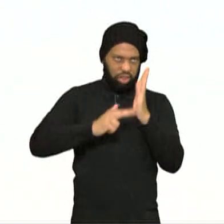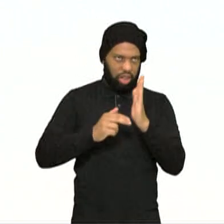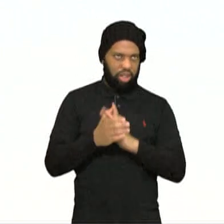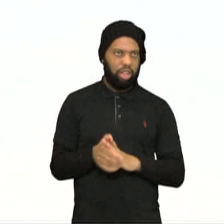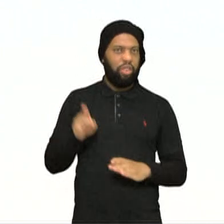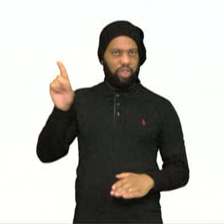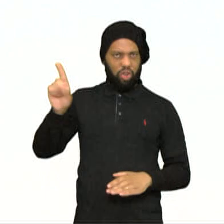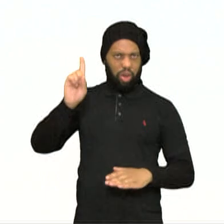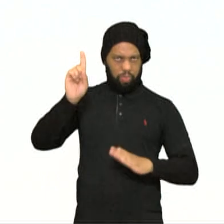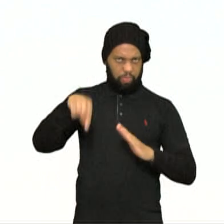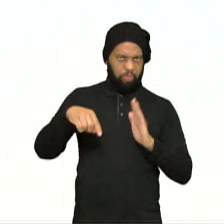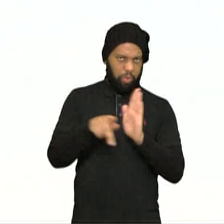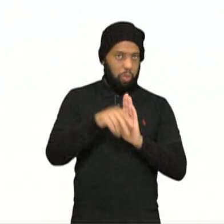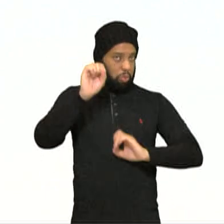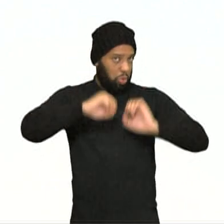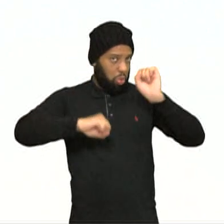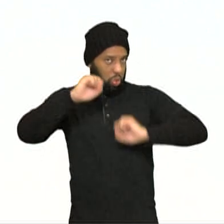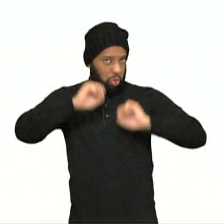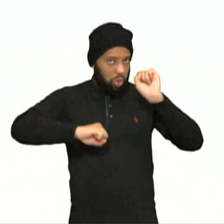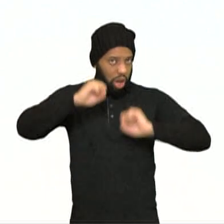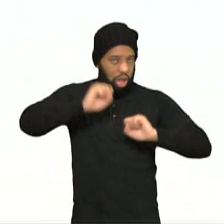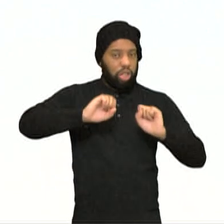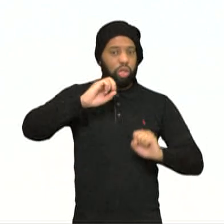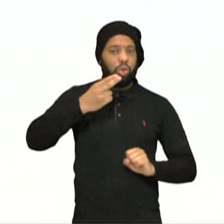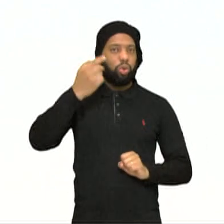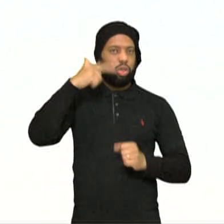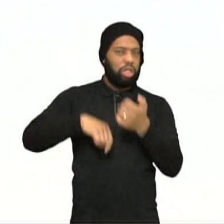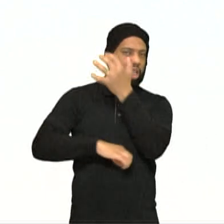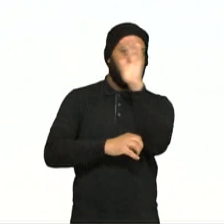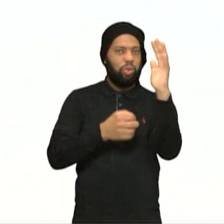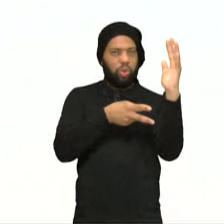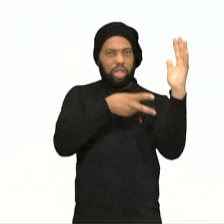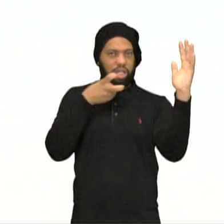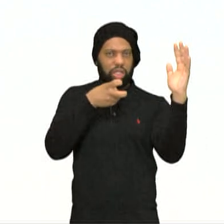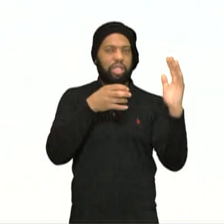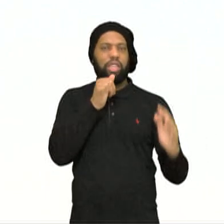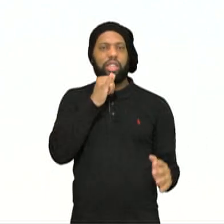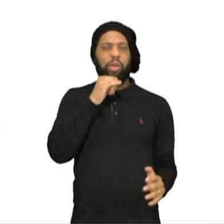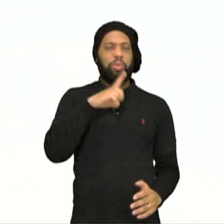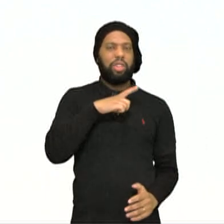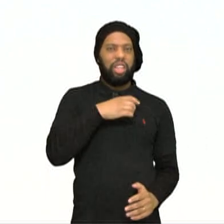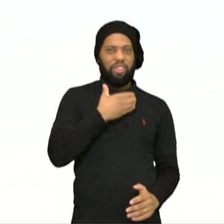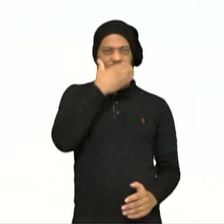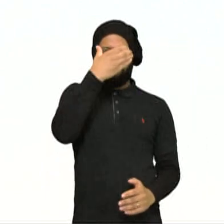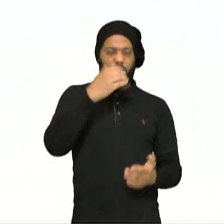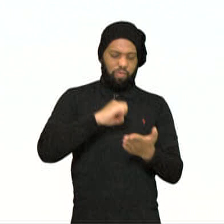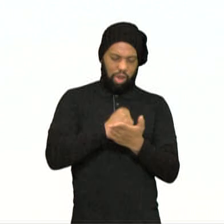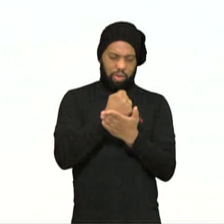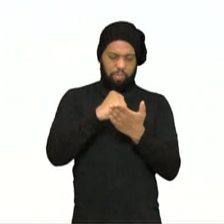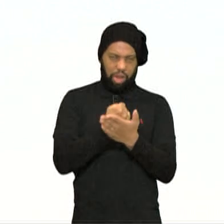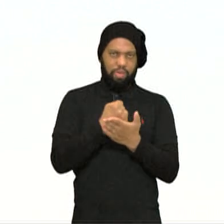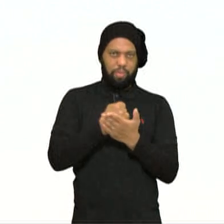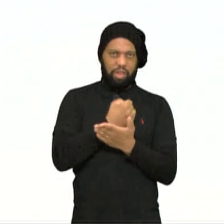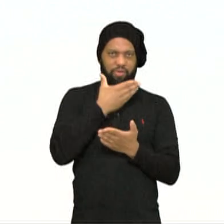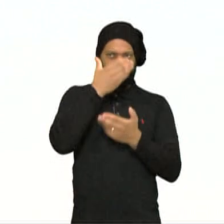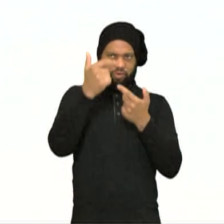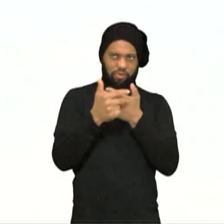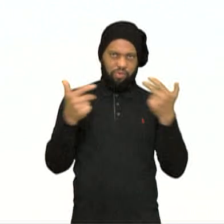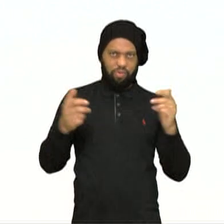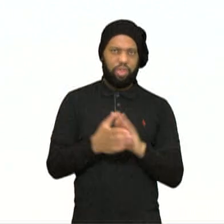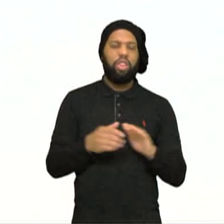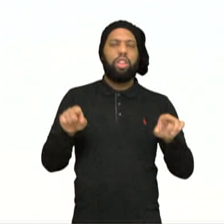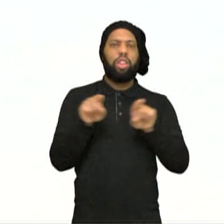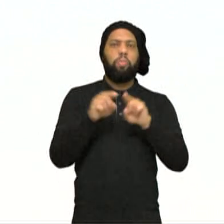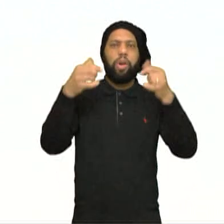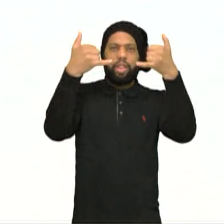será que é uma tinta industrializada? Ou será que é extraída da natureza, como a gente falou ali do jenipapo? né? O traçado foi feito à mão livre